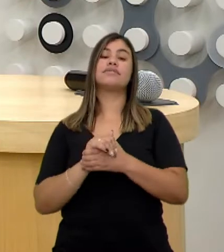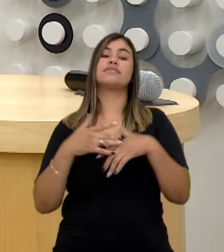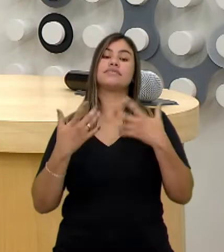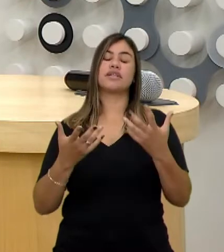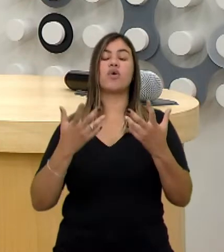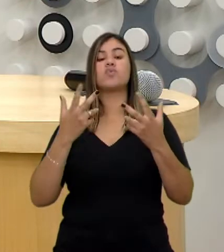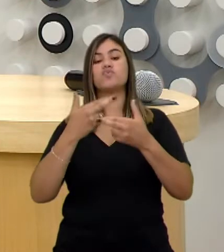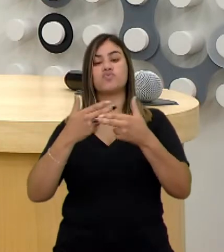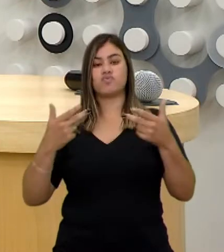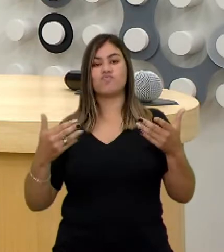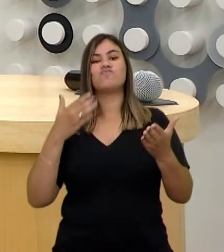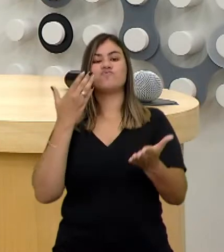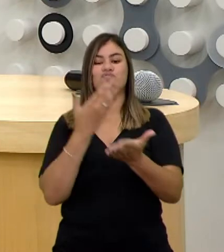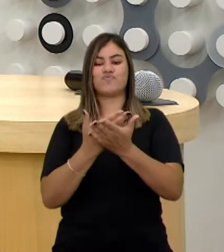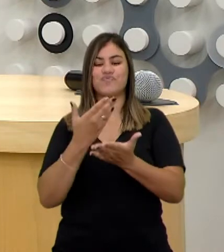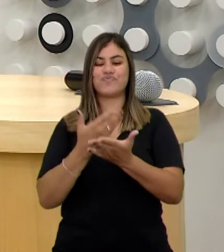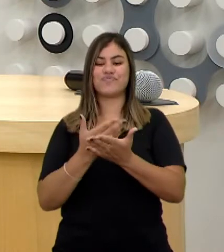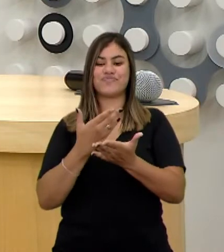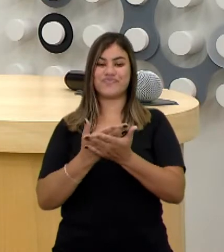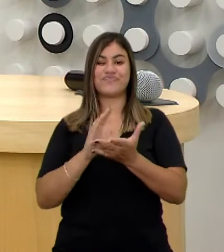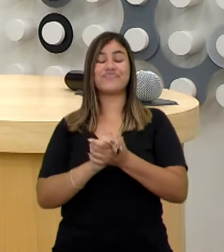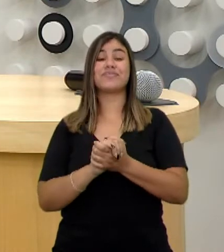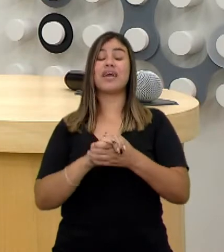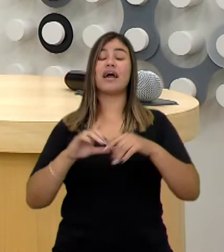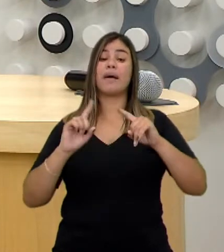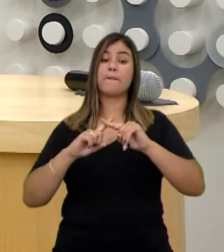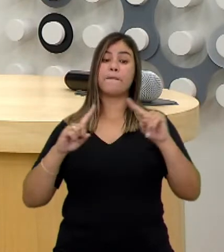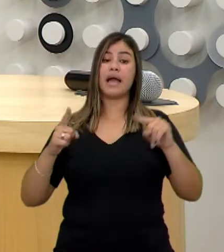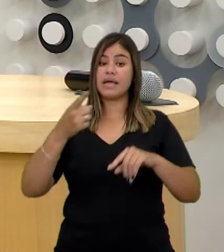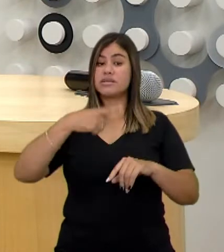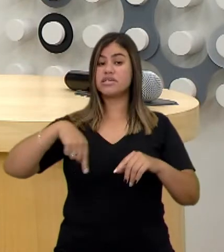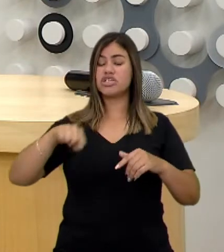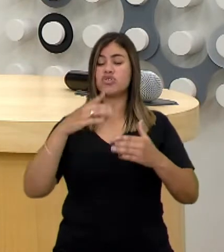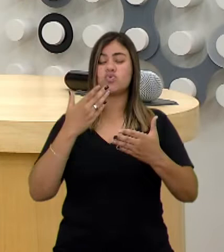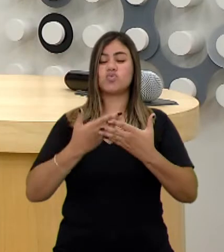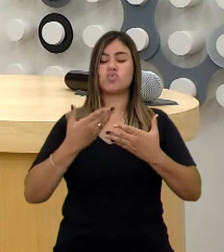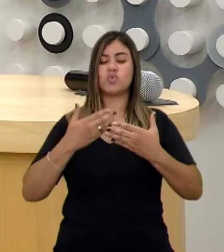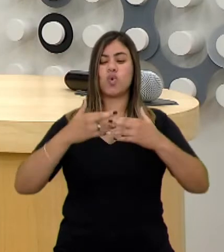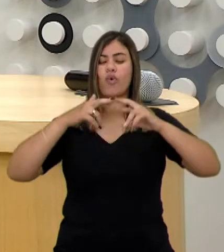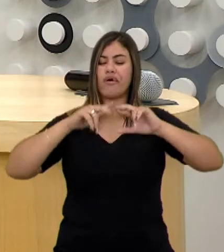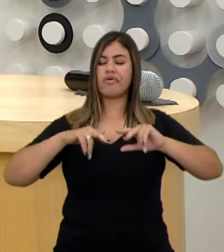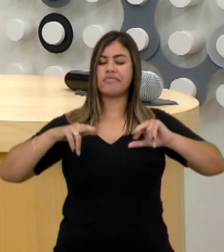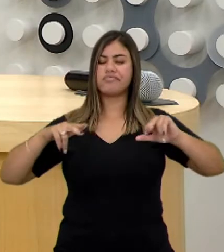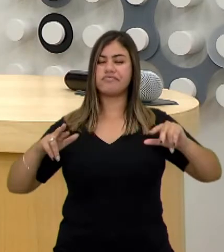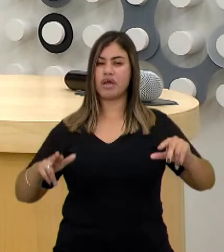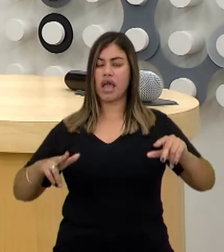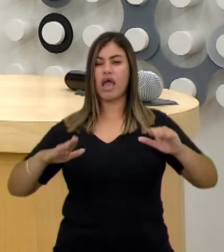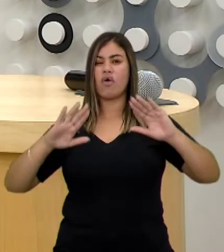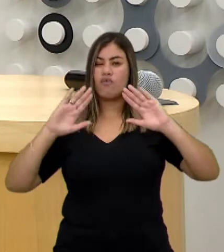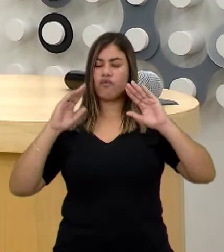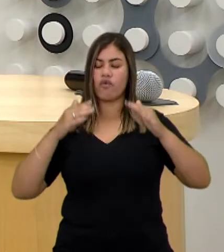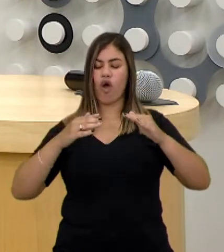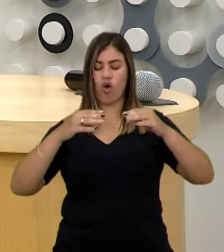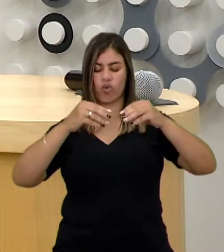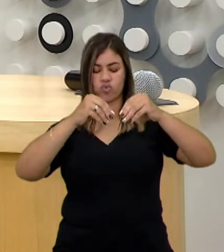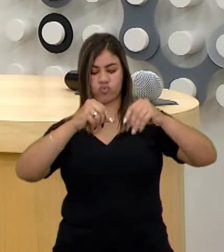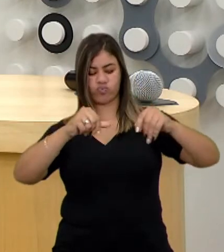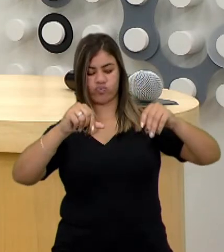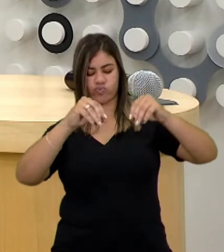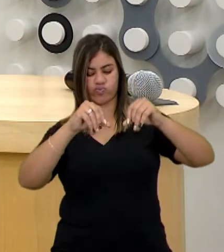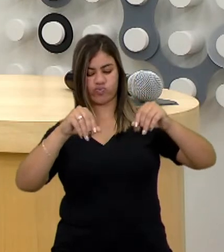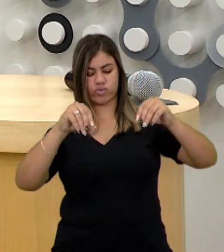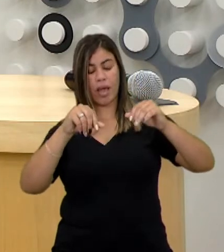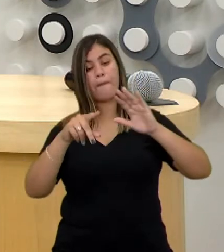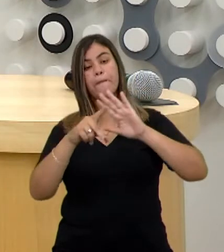gente acaba estudando. Então, na realidade, o que a gente estuda aí de elementos, né, concretos aqui da Terra, tanto da